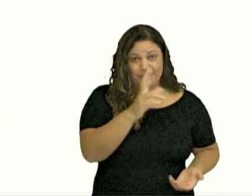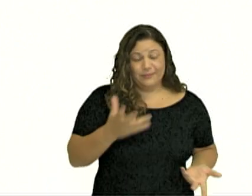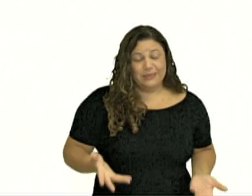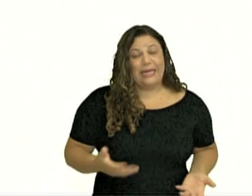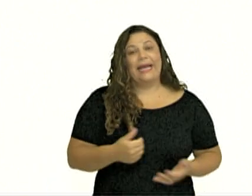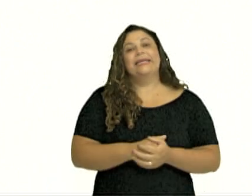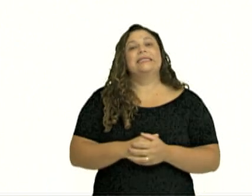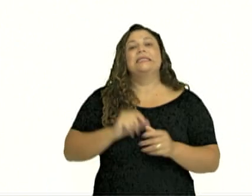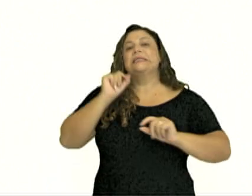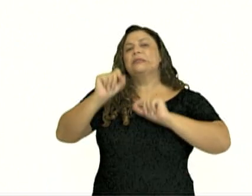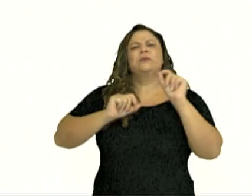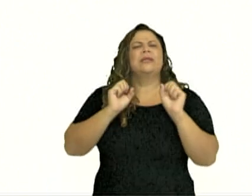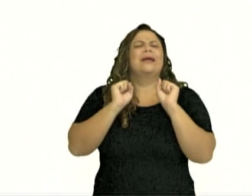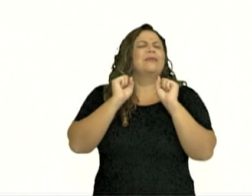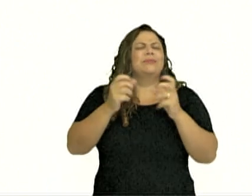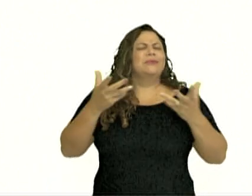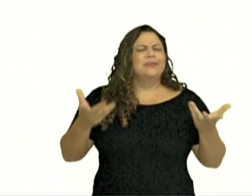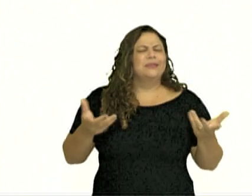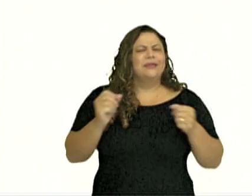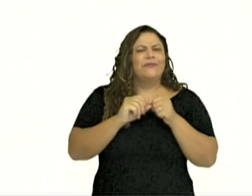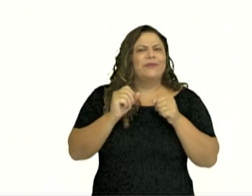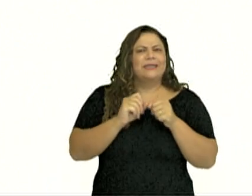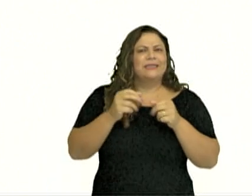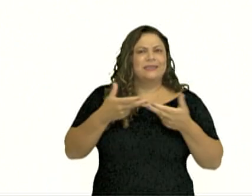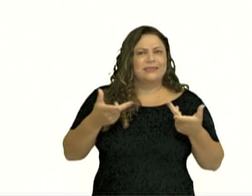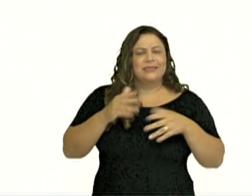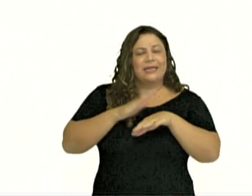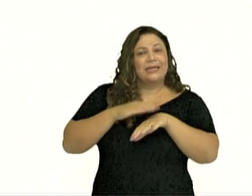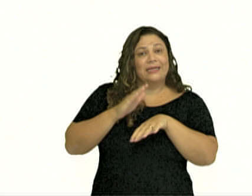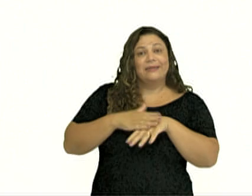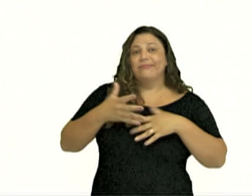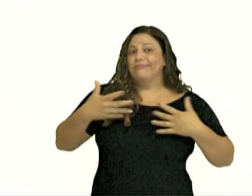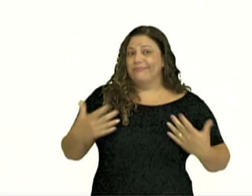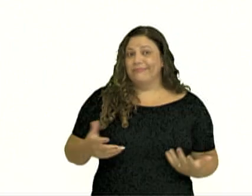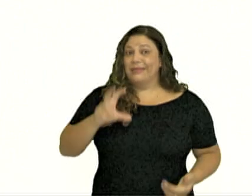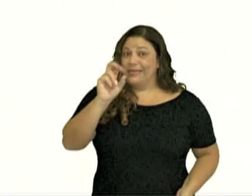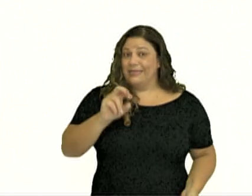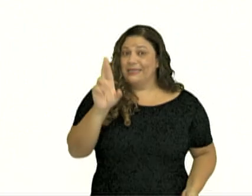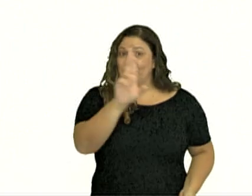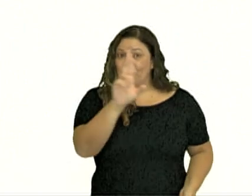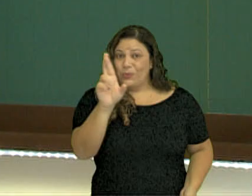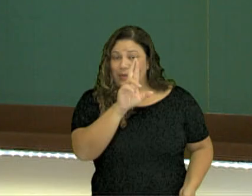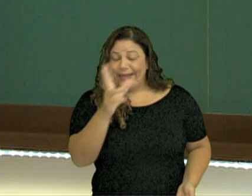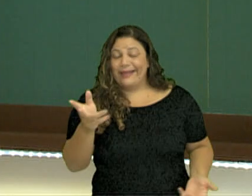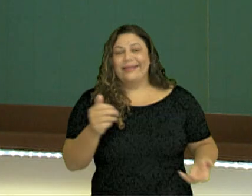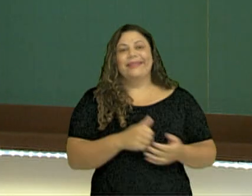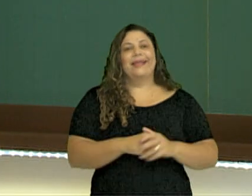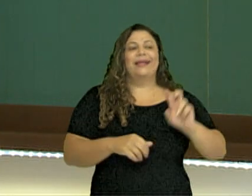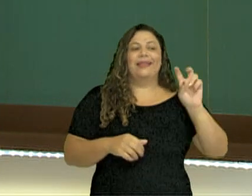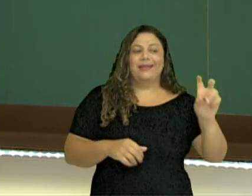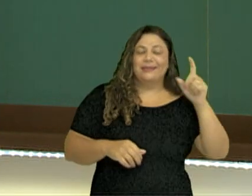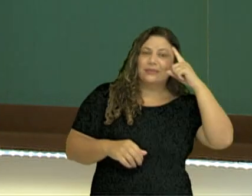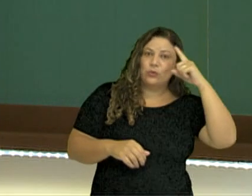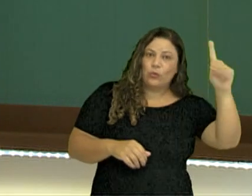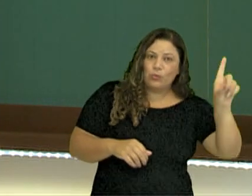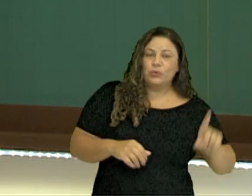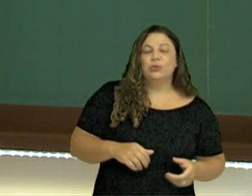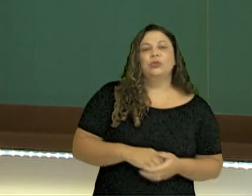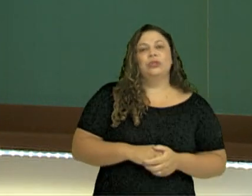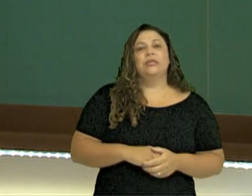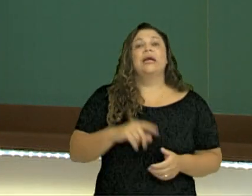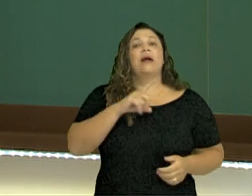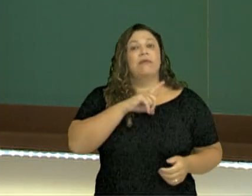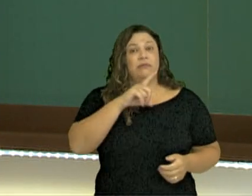Então, o que ela poderia fazer? Então, como ela precisa R$50 e ela tem R$5 por dia, ela vai ter